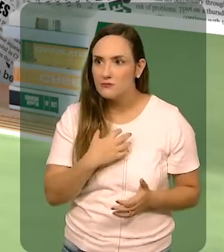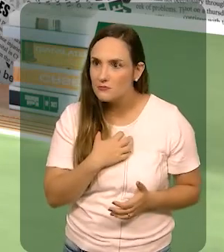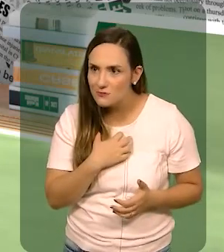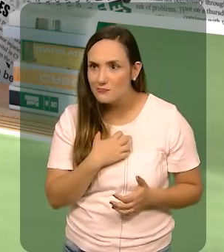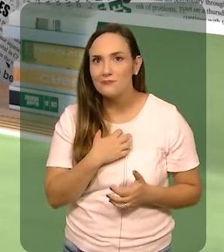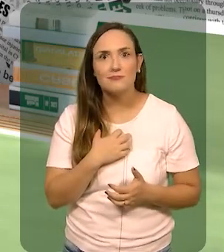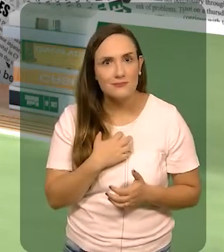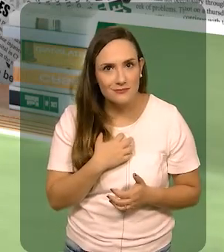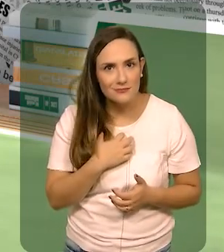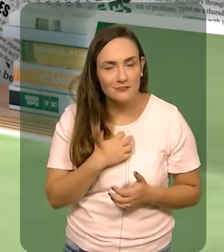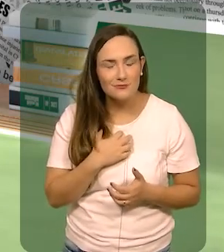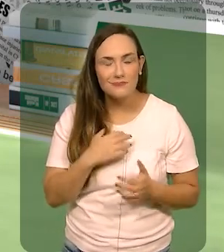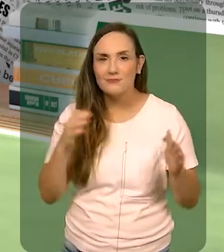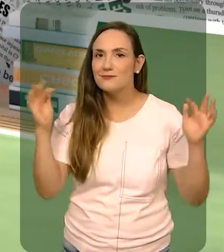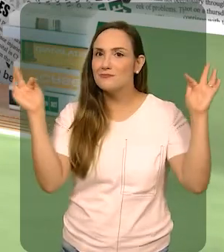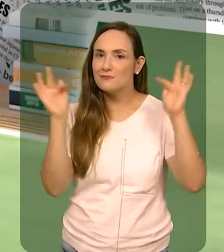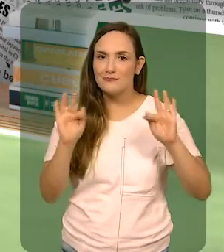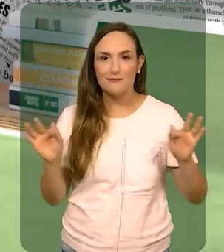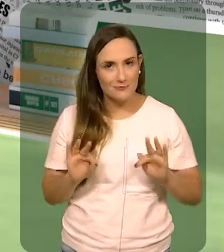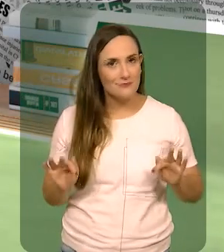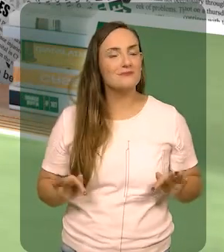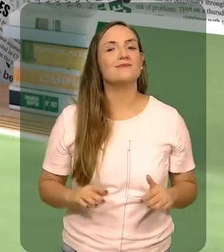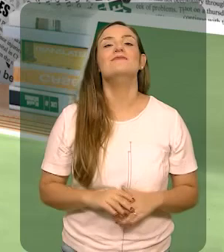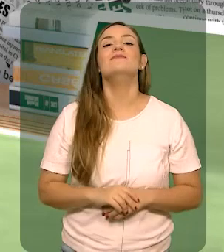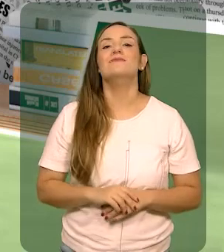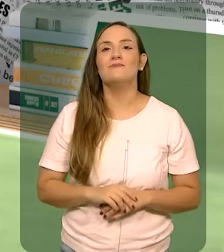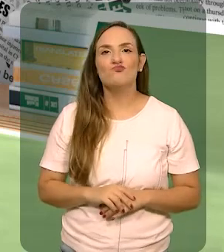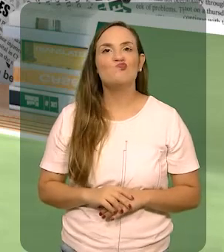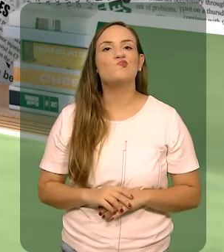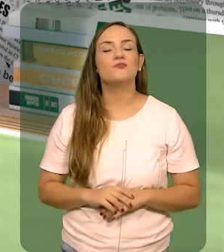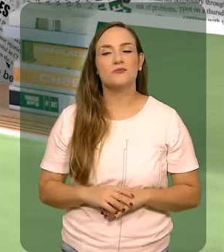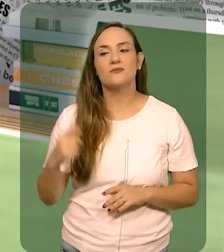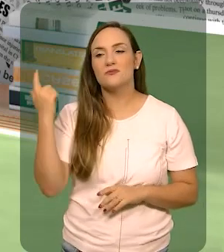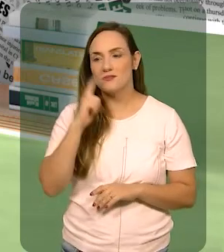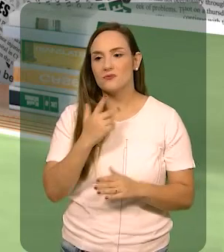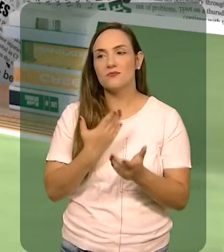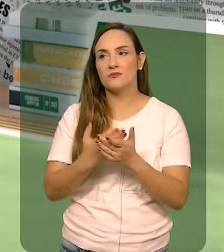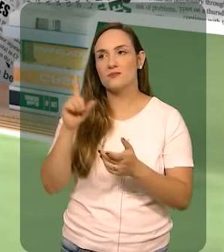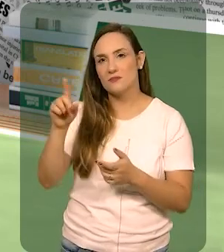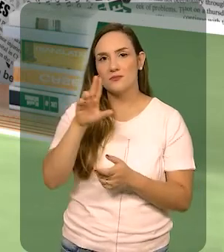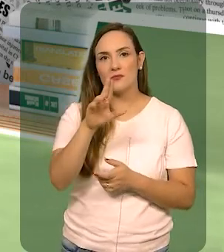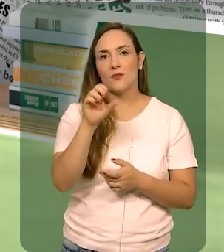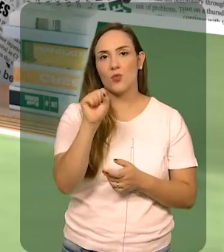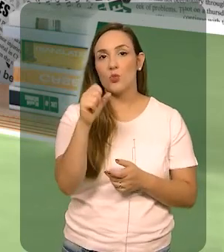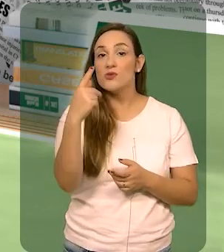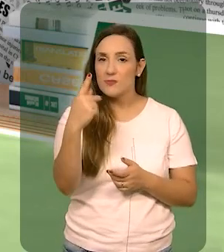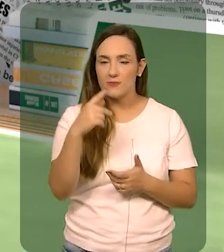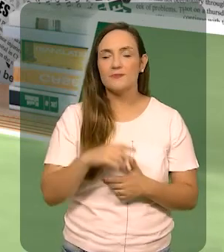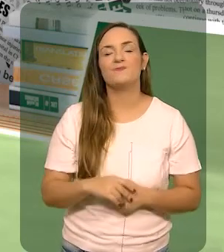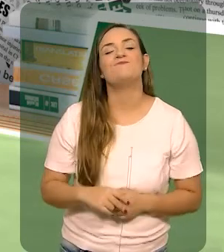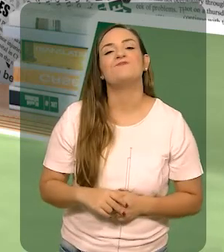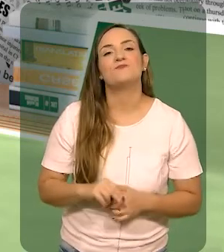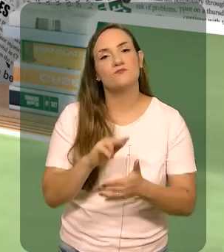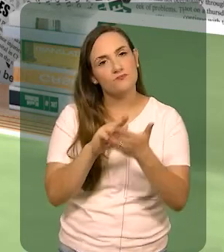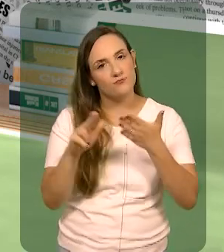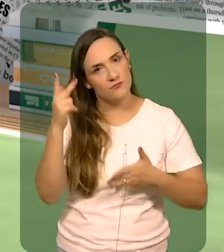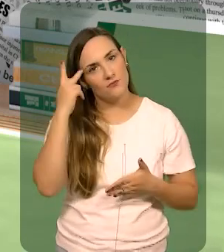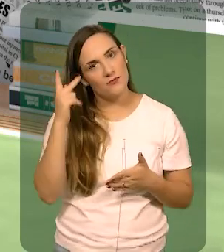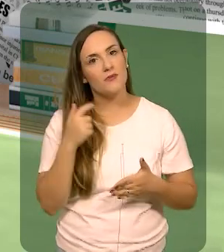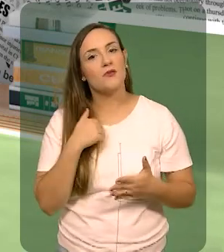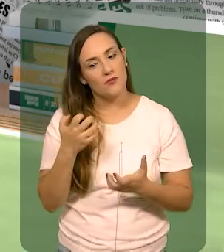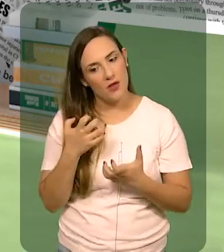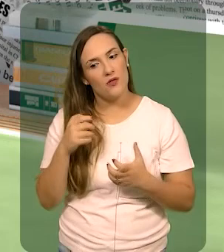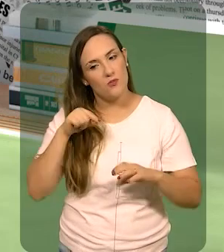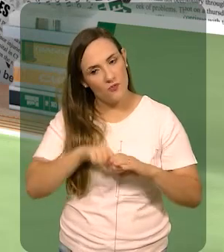foi um desaprovado. E eu fiquei muito assim, feliz, né, de ter passado nesse curso. Né,